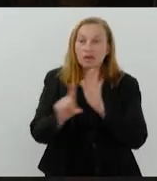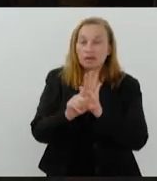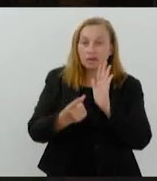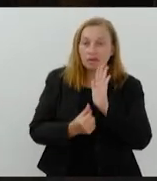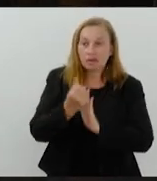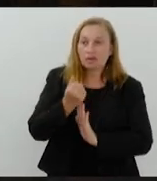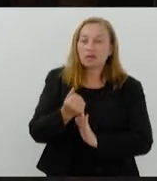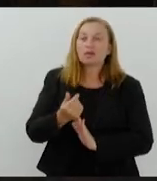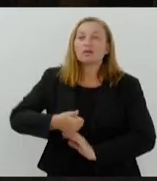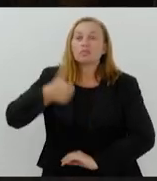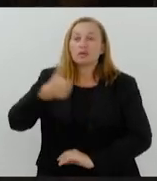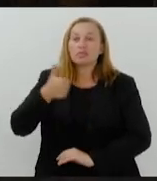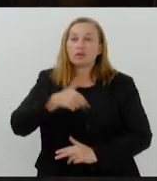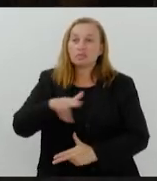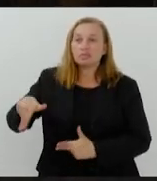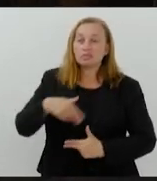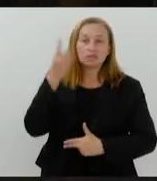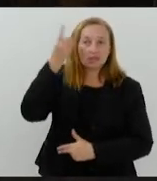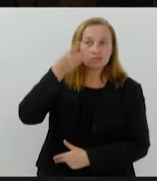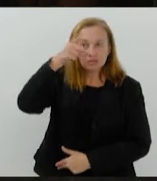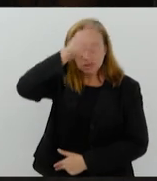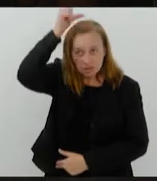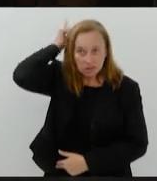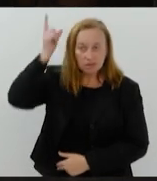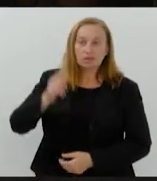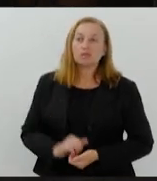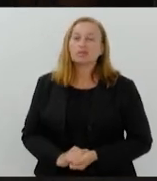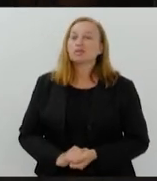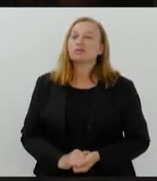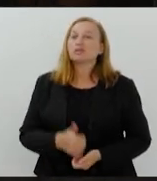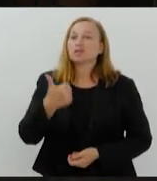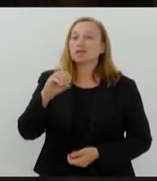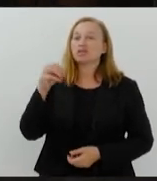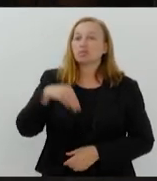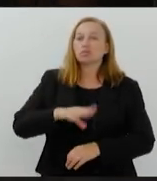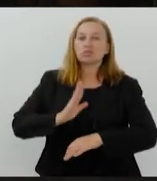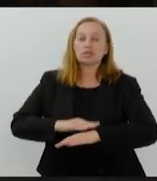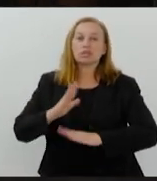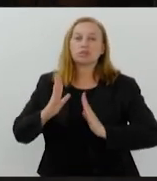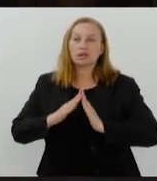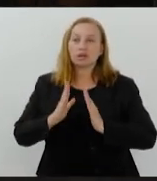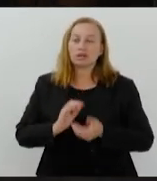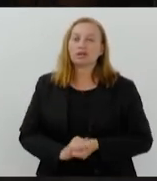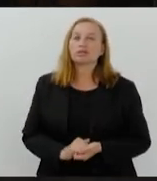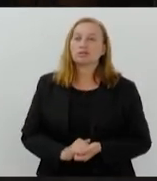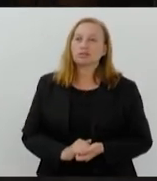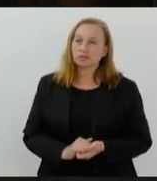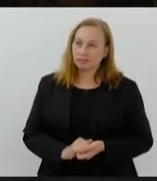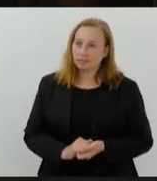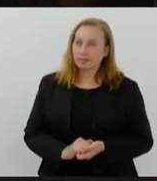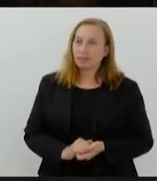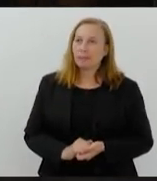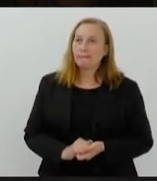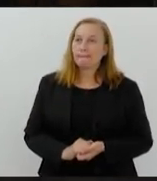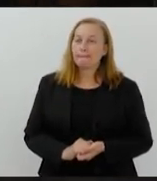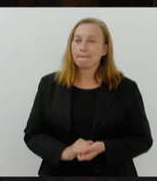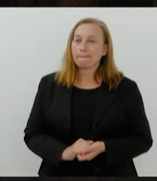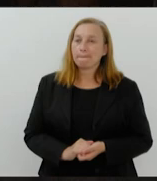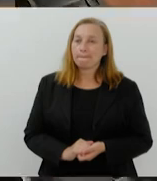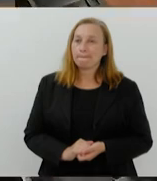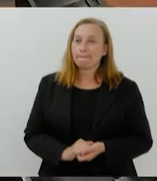dia. O primeiro orador inscrito é o nobre deputado Luiz Paulo. Vossa Excelência dispõe de 10 minutos no tempo regimental.